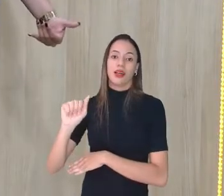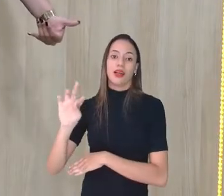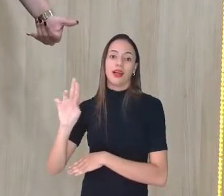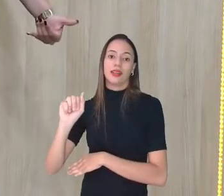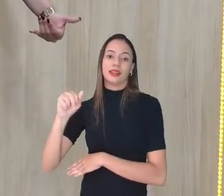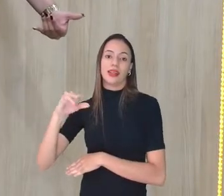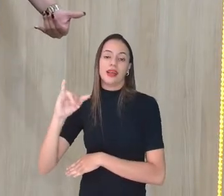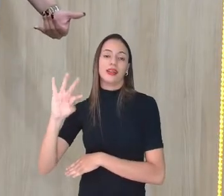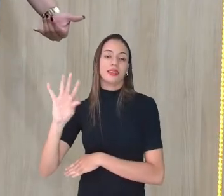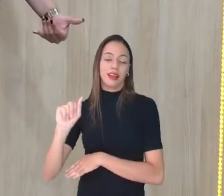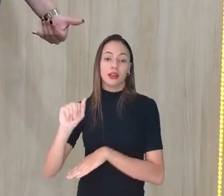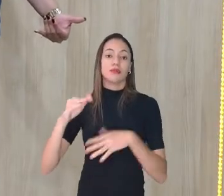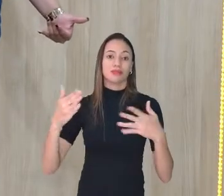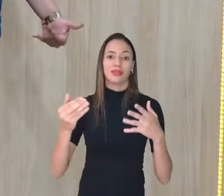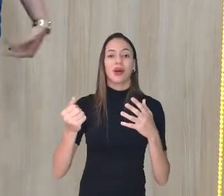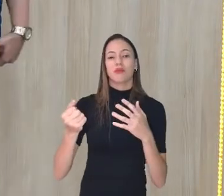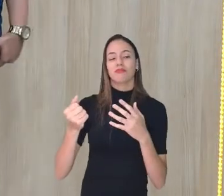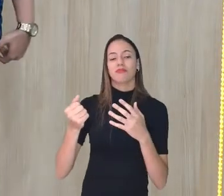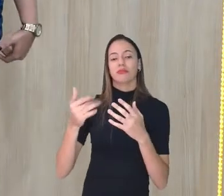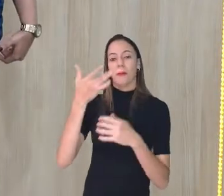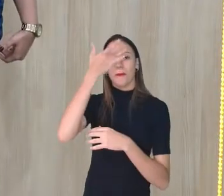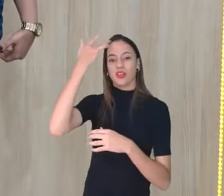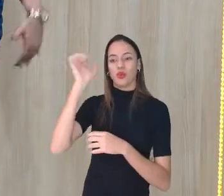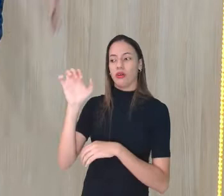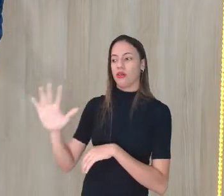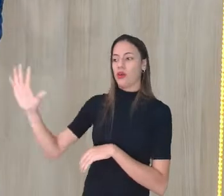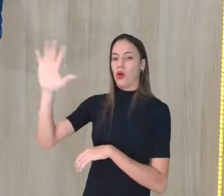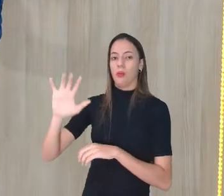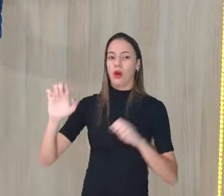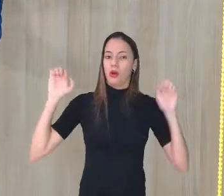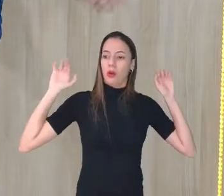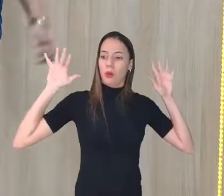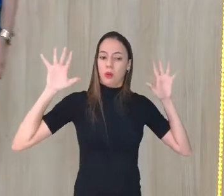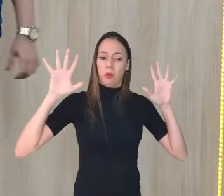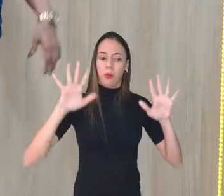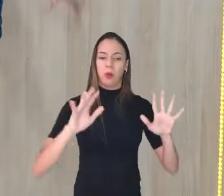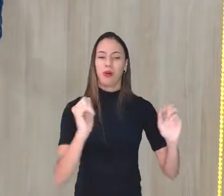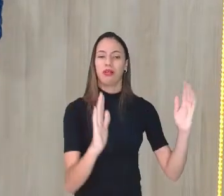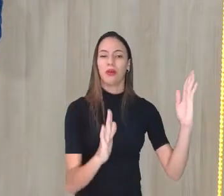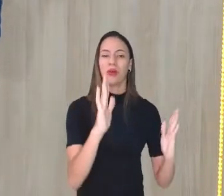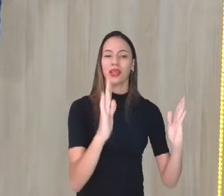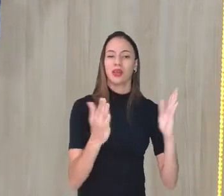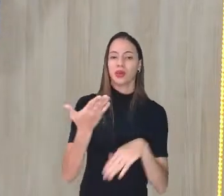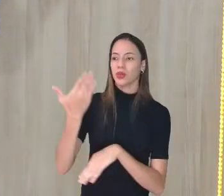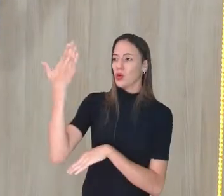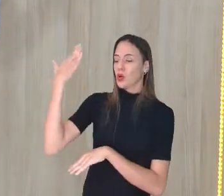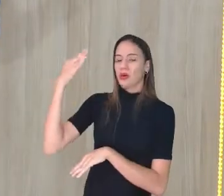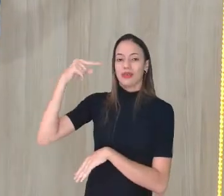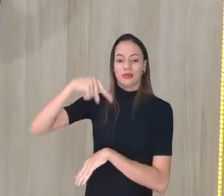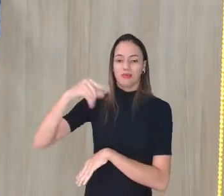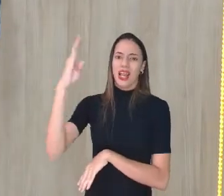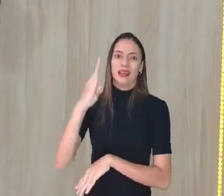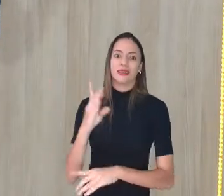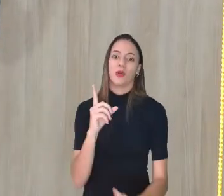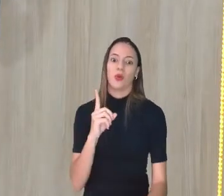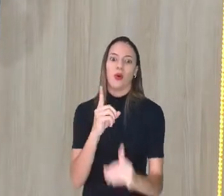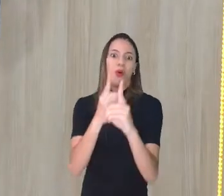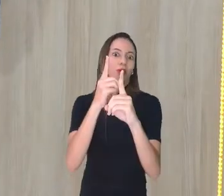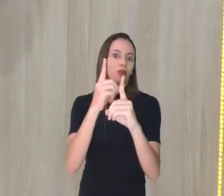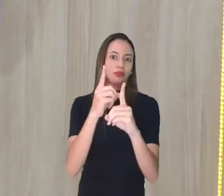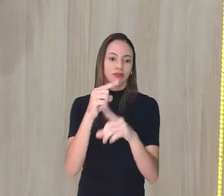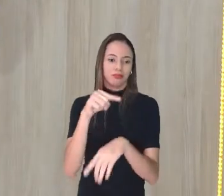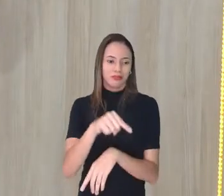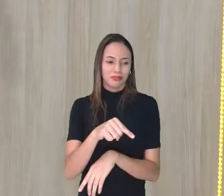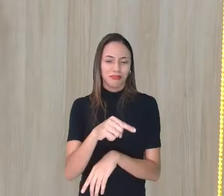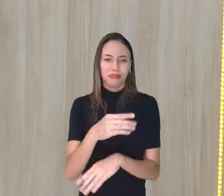aqui no nosso país, né? Na época do Brasil, que o Brasil que foi achado, né? Que nunca esteve